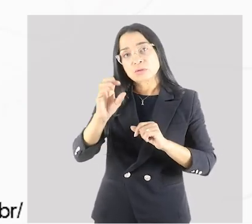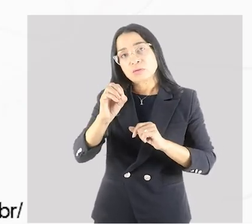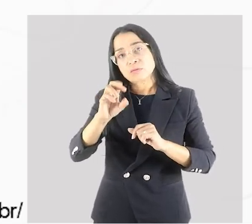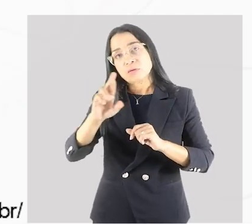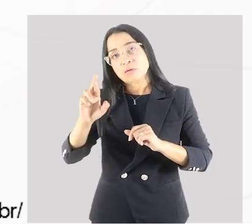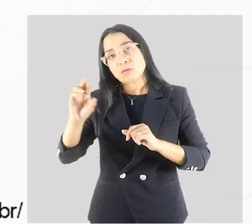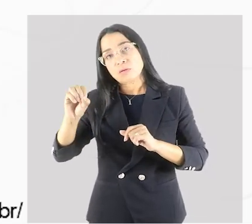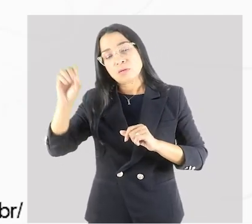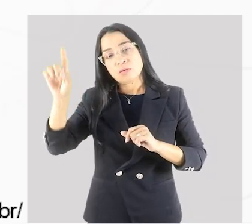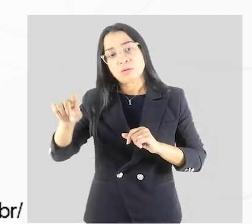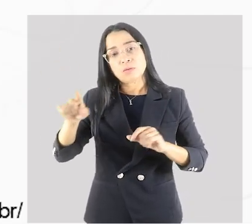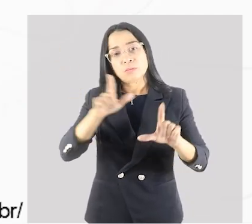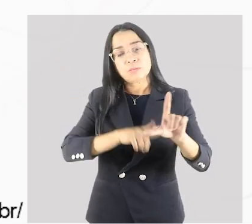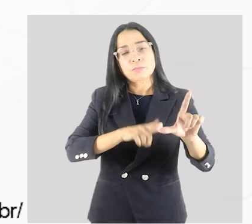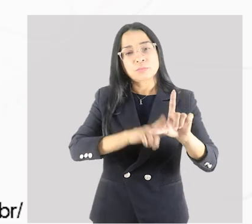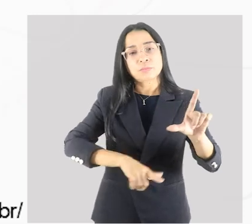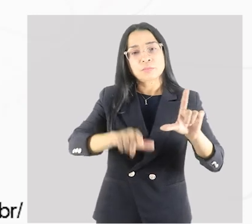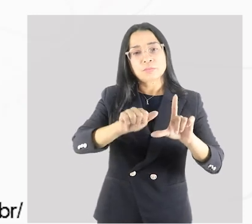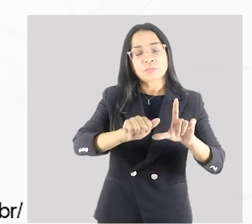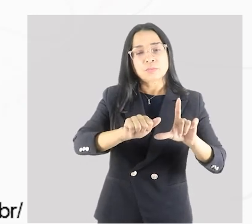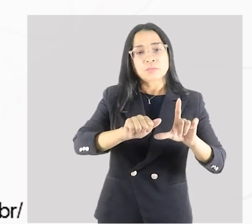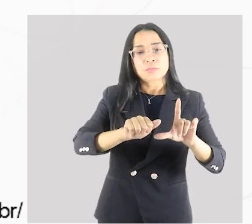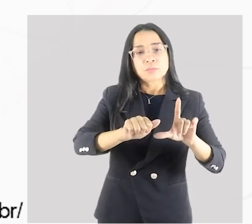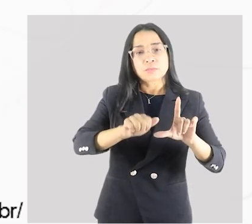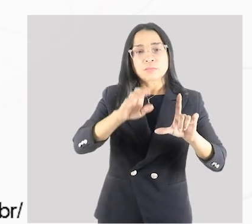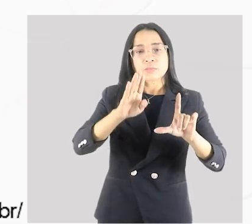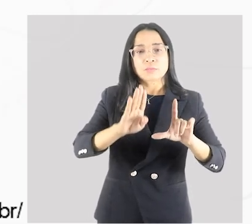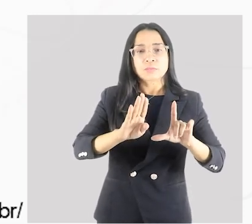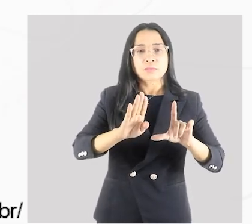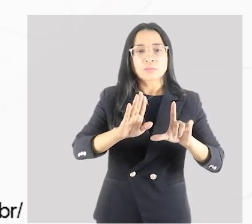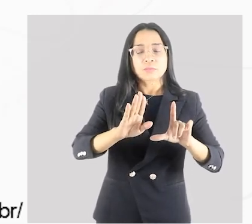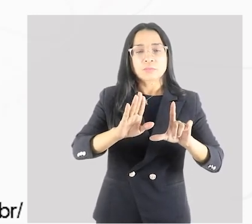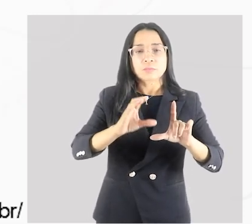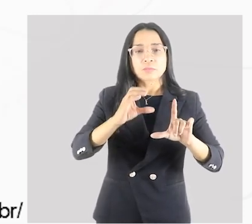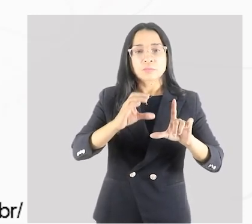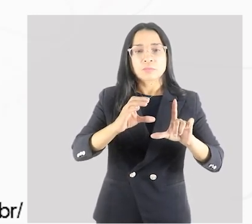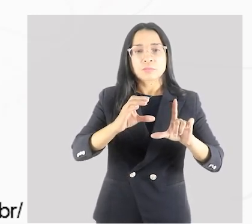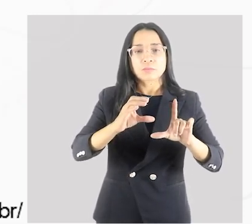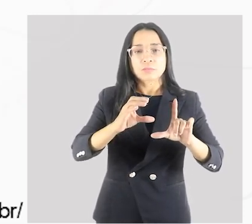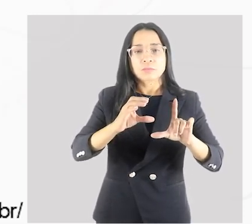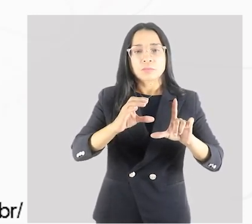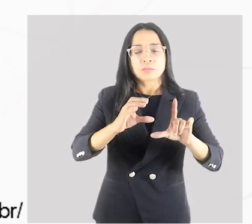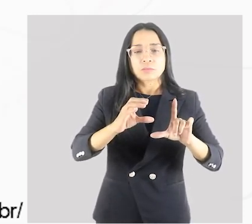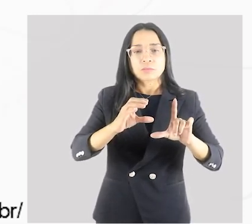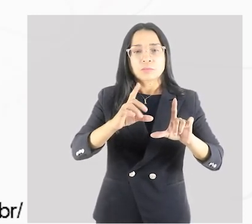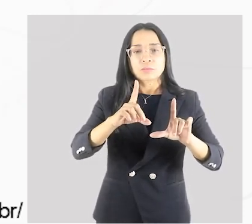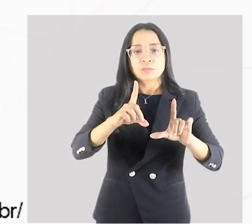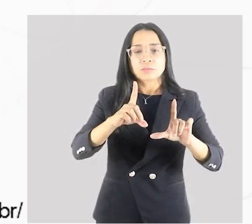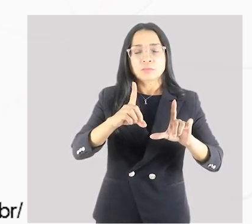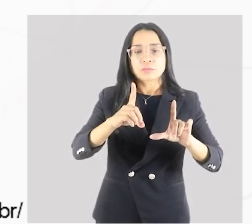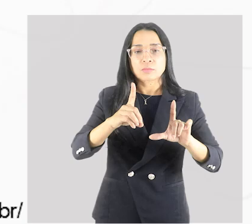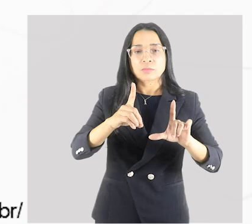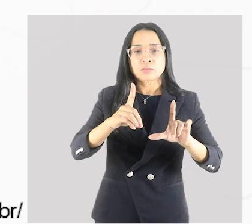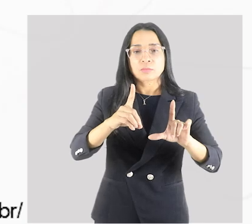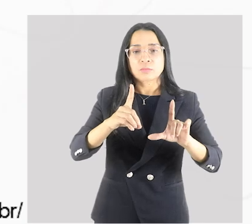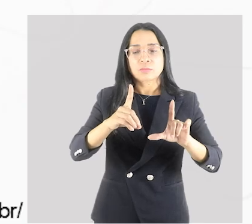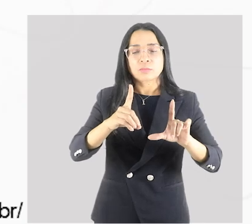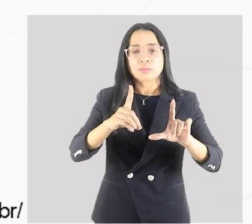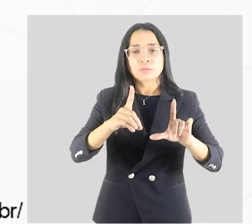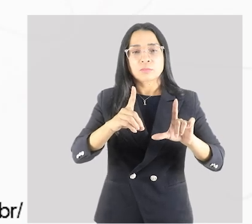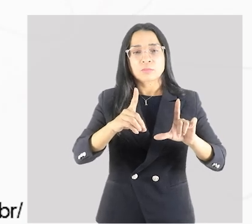letra A, Chico Buarque, letra B, Roberto Carlos, letra C, Gilberto Gil, letra